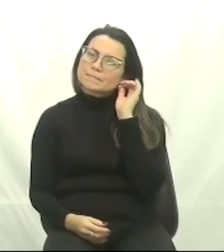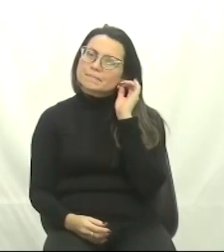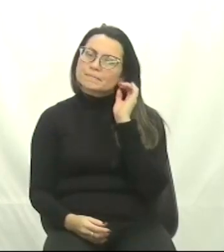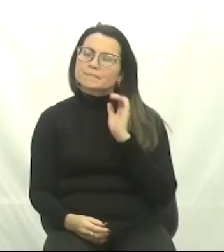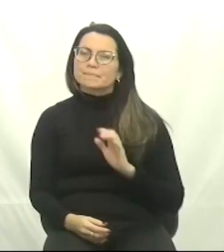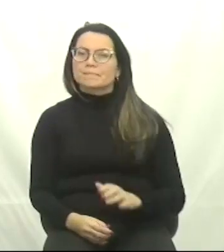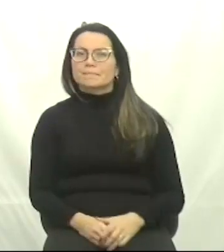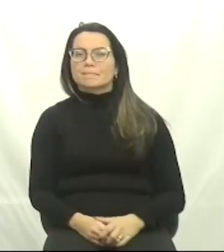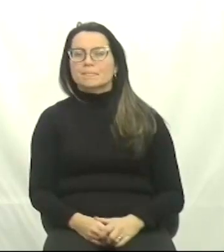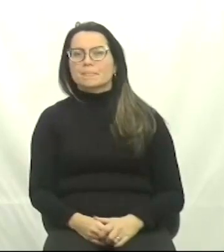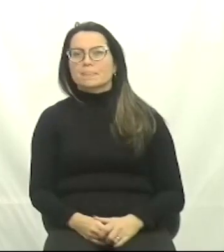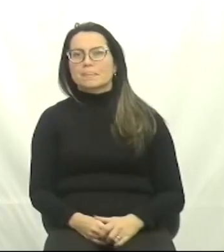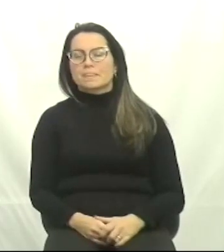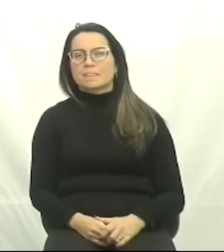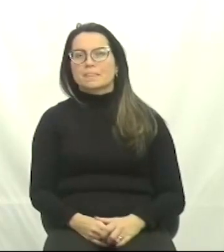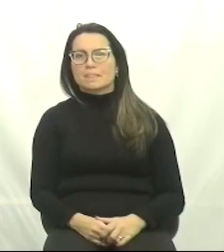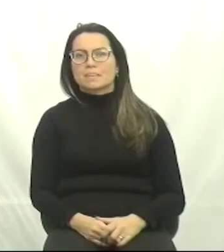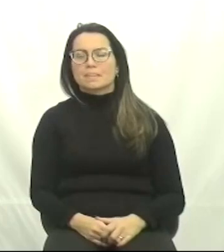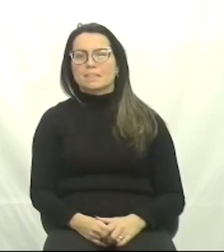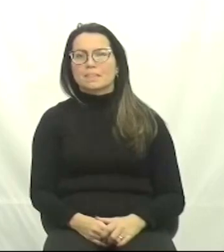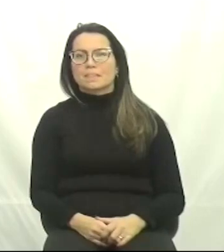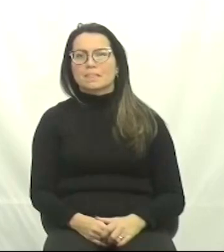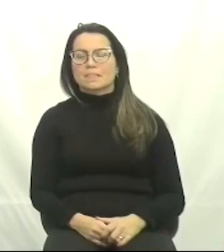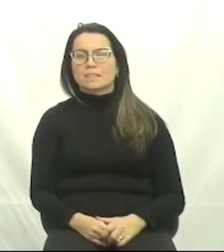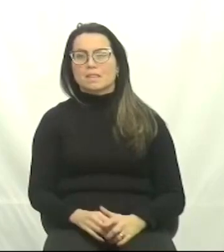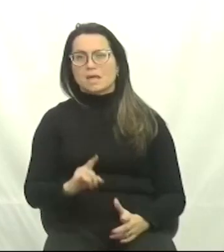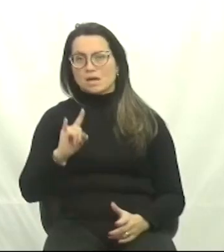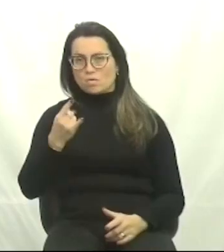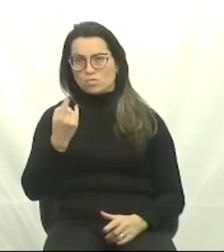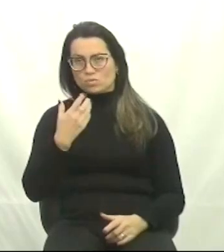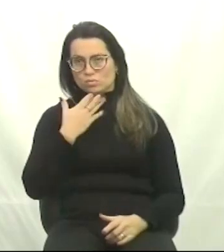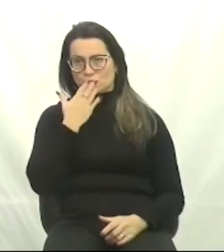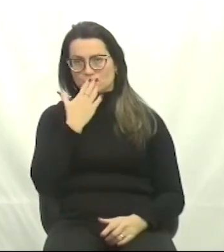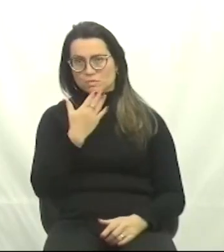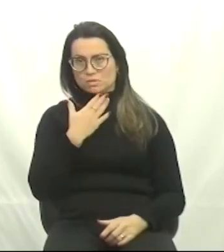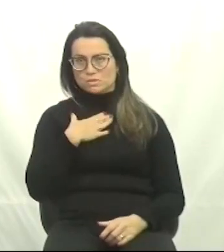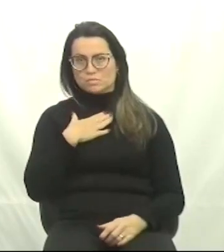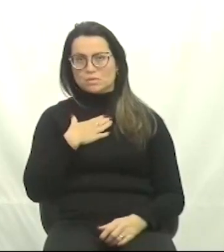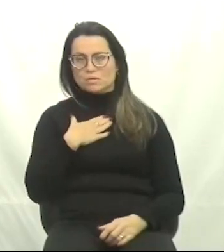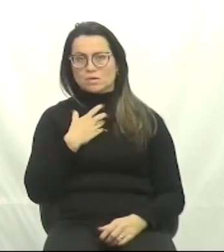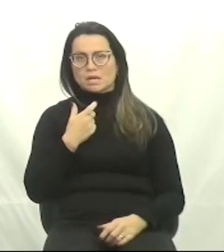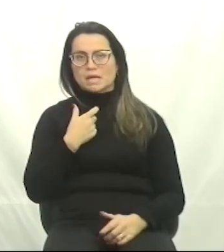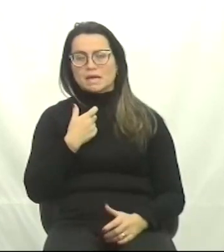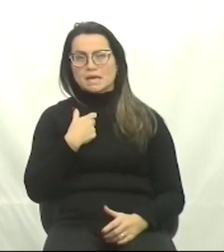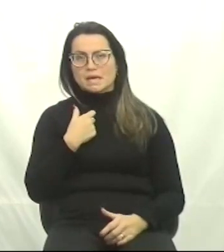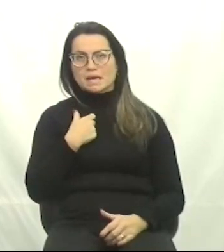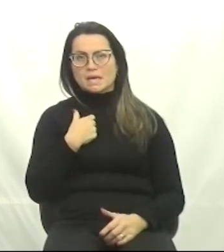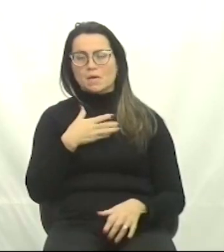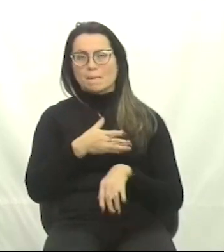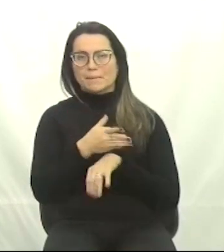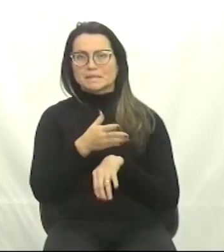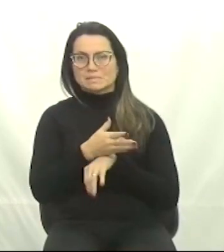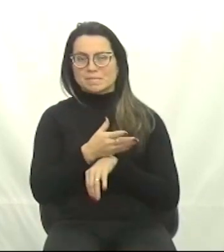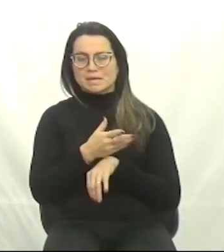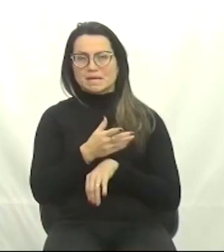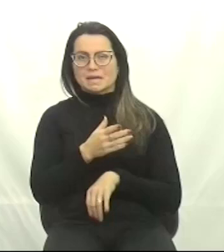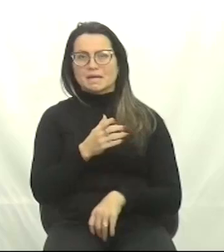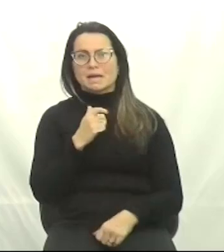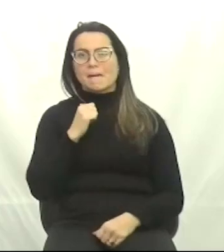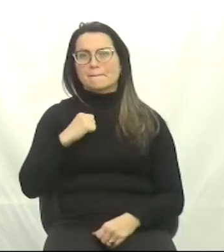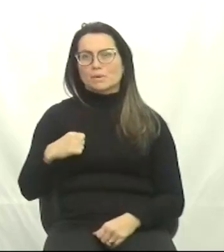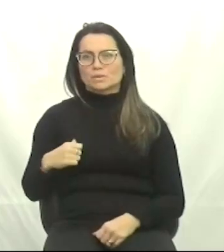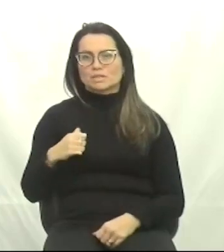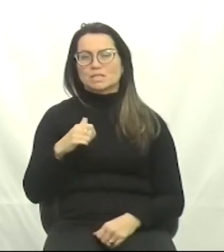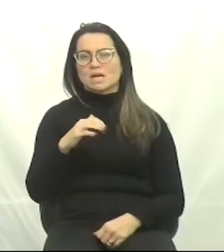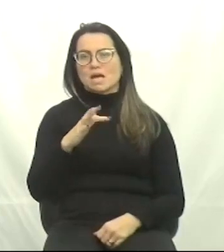Nobres colegas vereadores, aqui meu último requerimento, presidente. Para quem não sabe, eu fui atleta da FME, né? Eu fui bolsista da FME